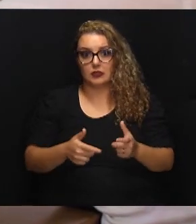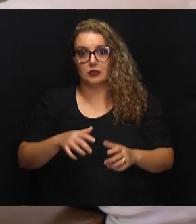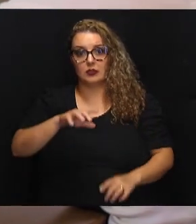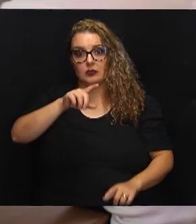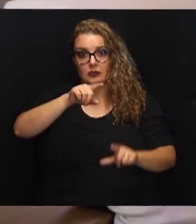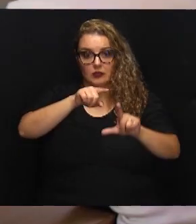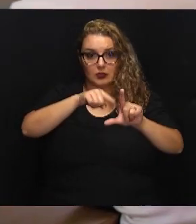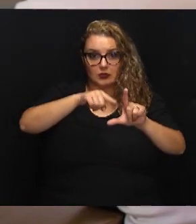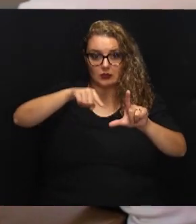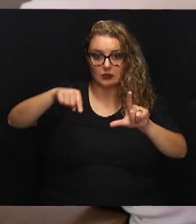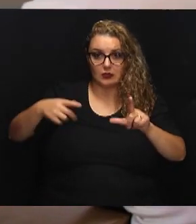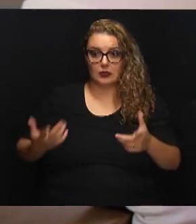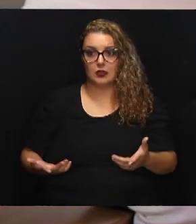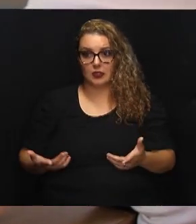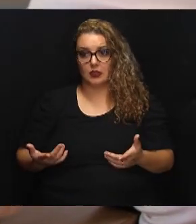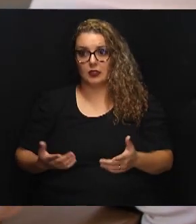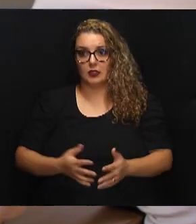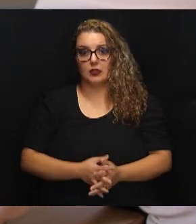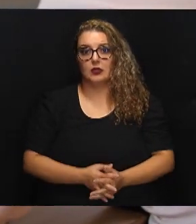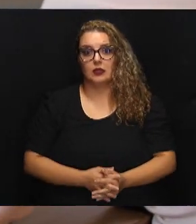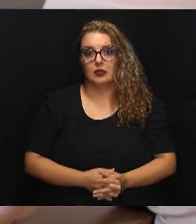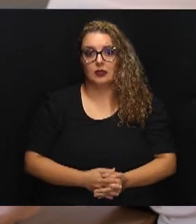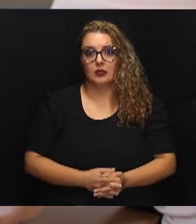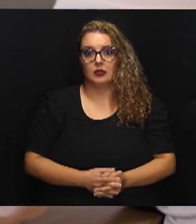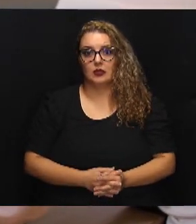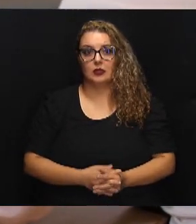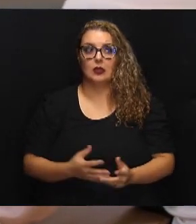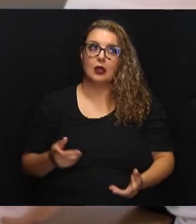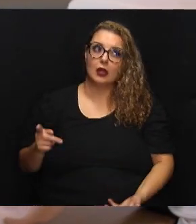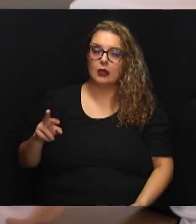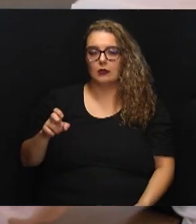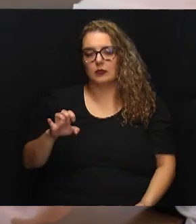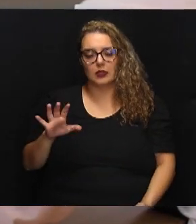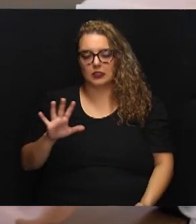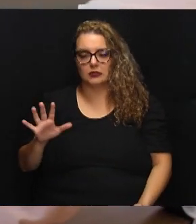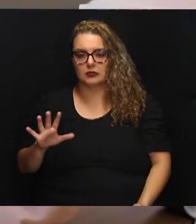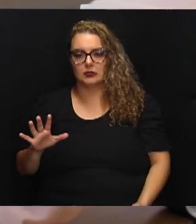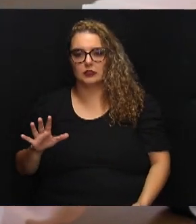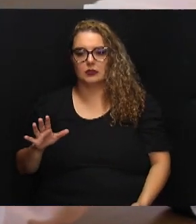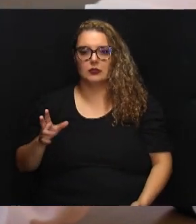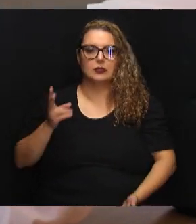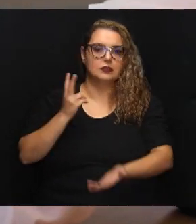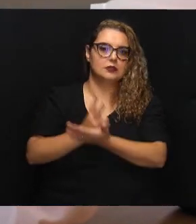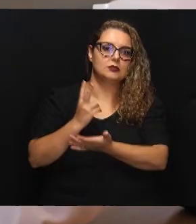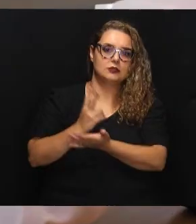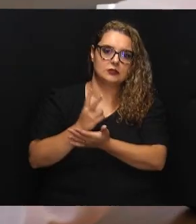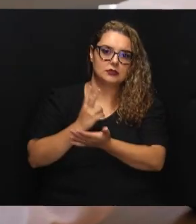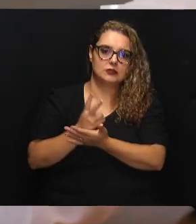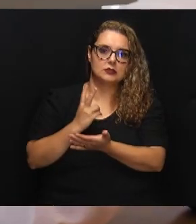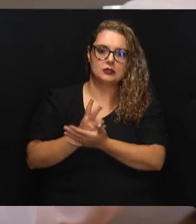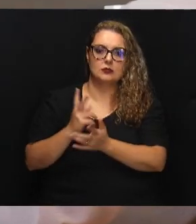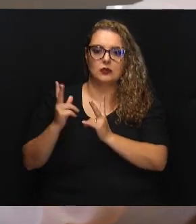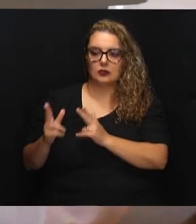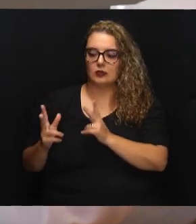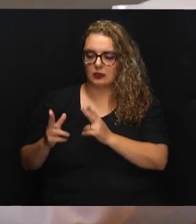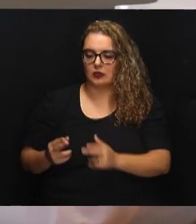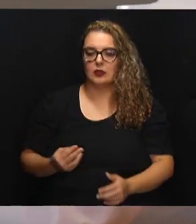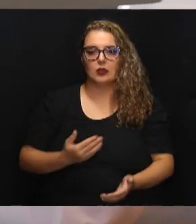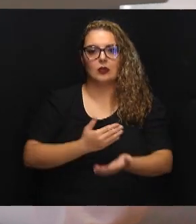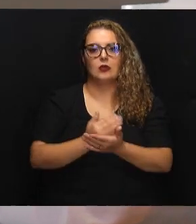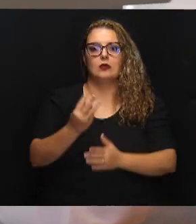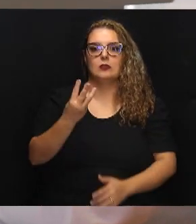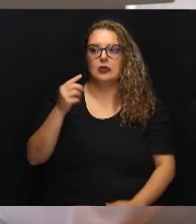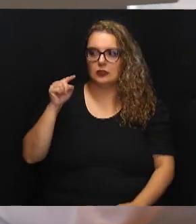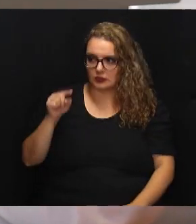alta, ela vem diminuindo. A Price não, a Price ela é flat. Você começa pagando contínuo, linear. Começa pagando 3, termina pagando 3,